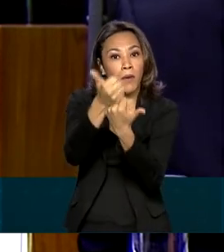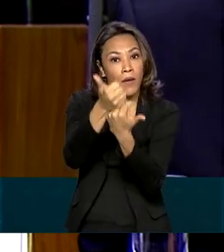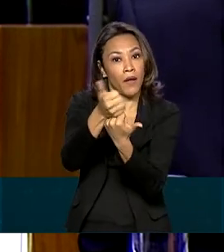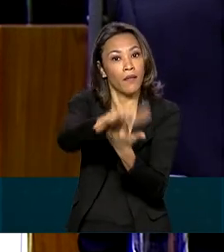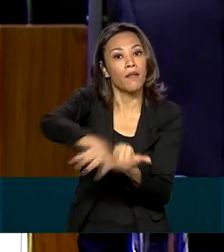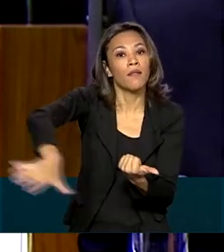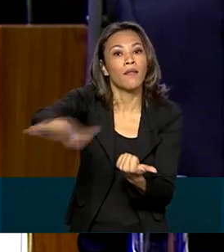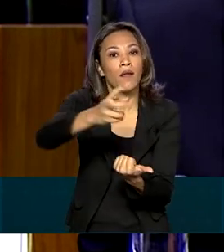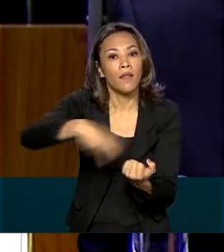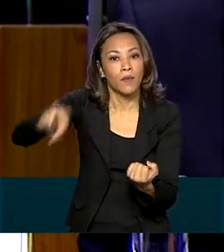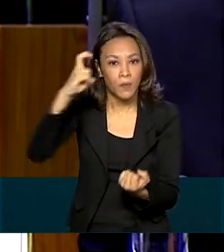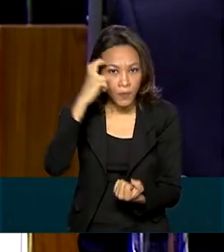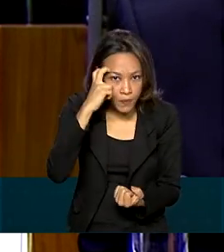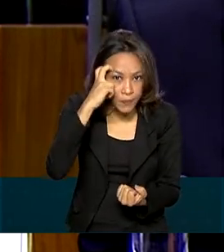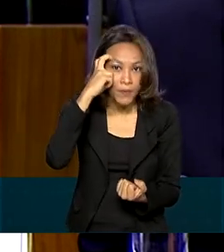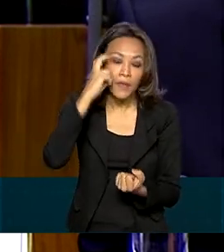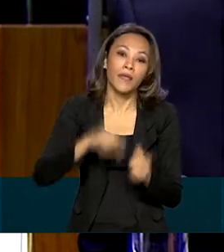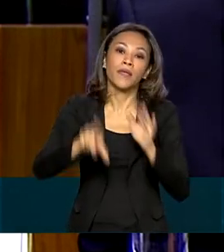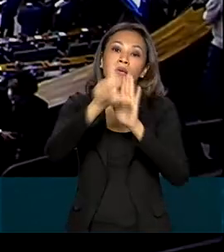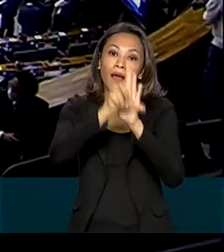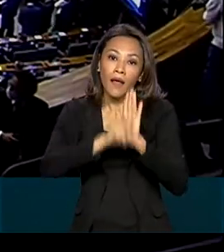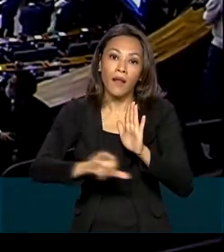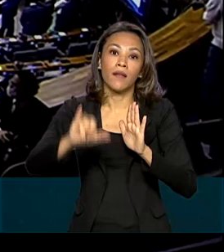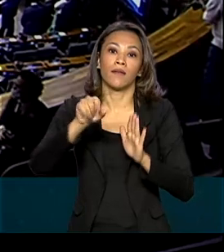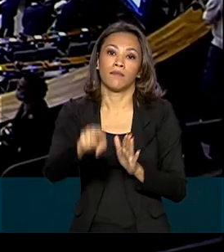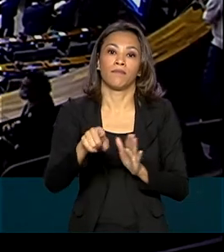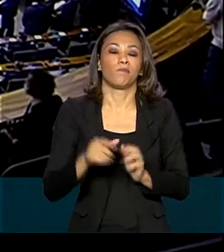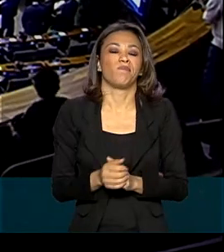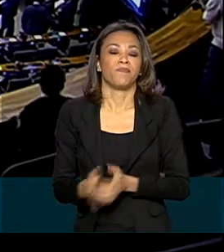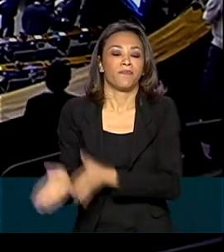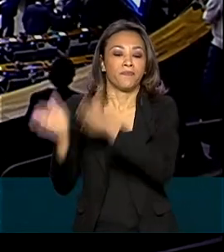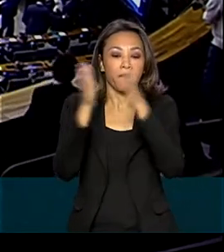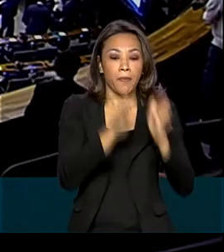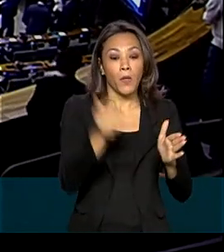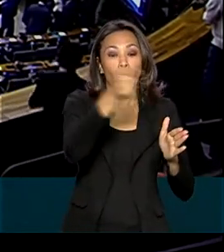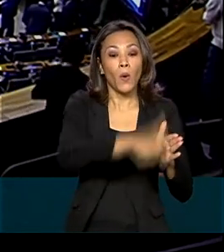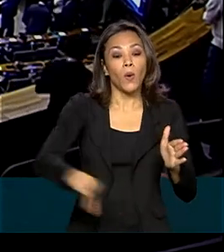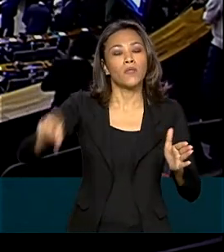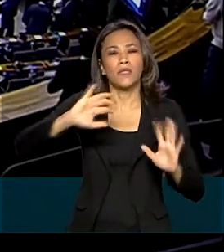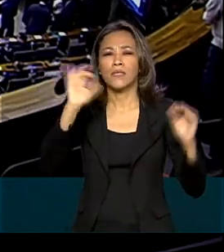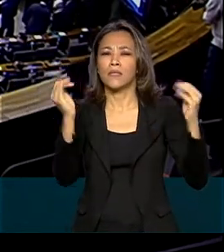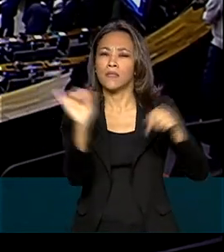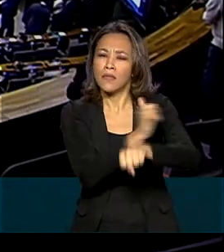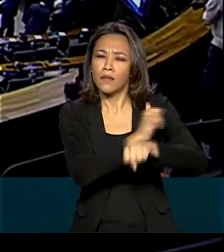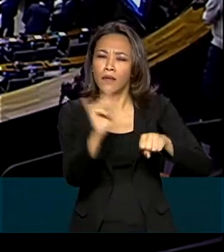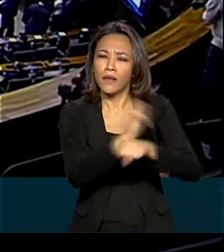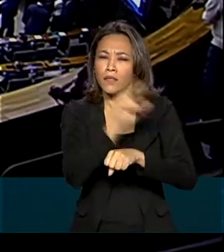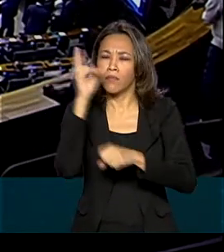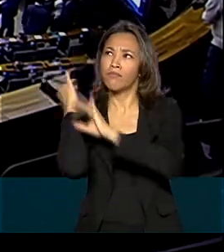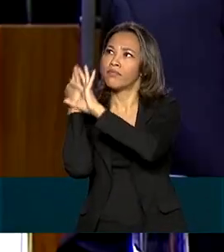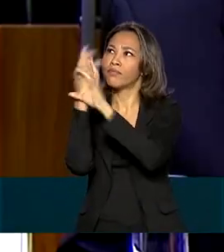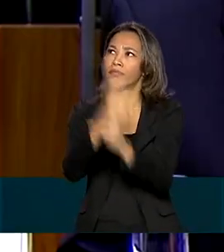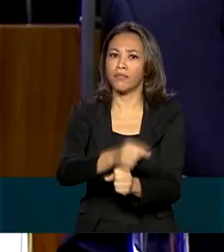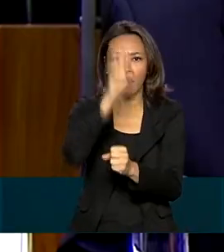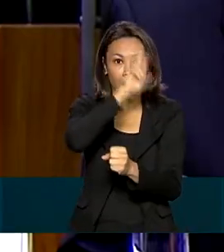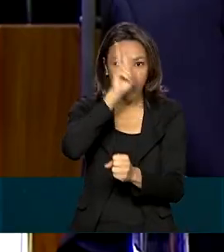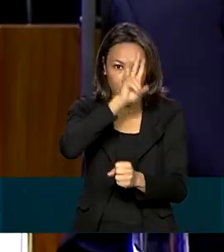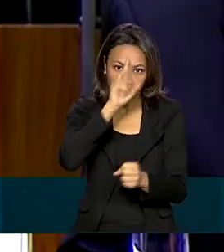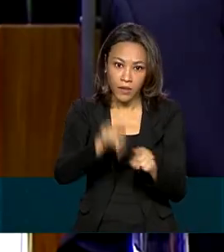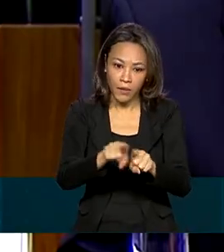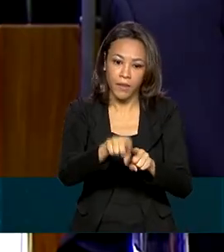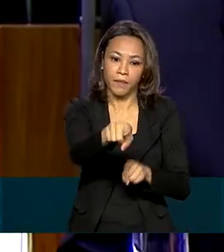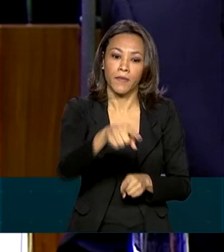setor da cultura le Audi Black o presidente lembrou outras medidas tomadas ao longo de 2020